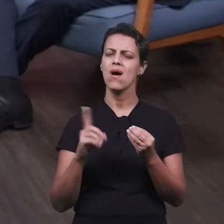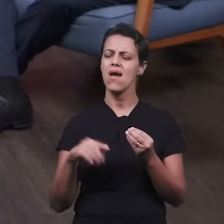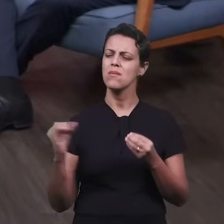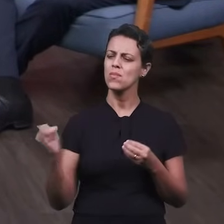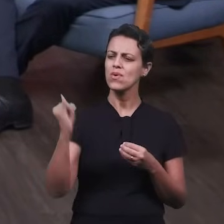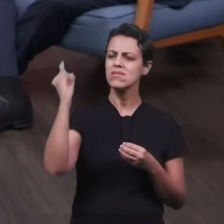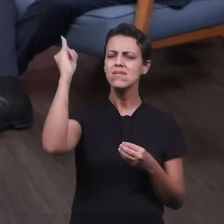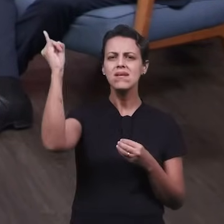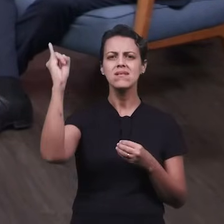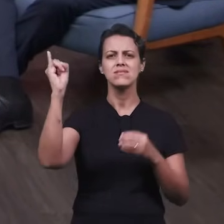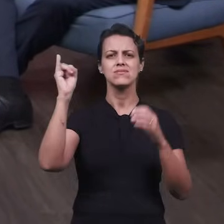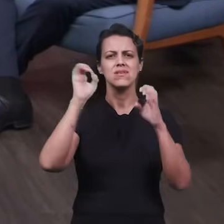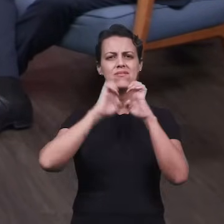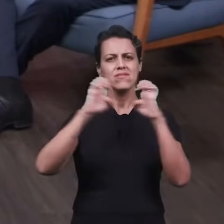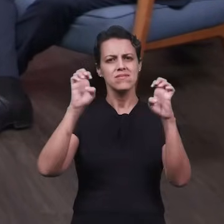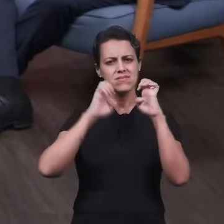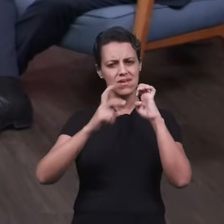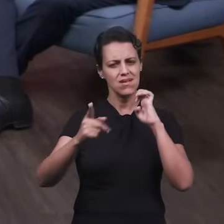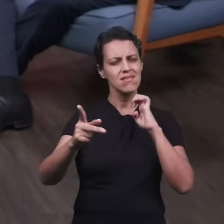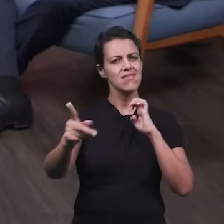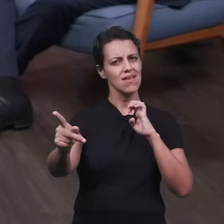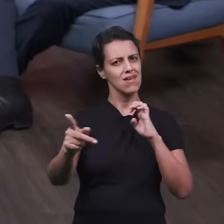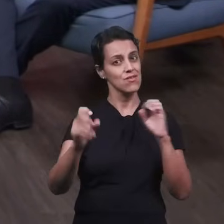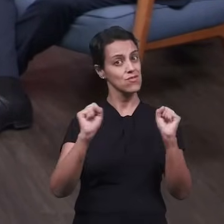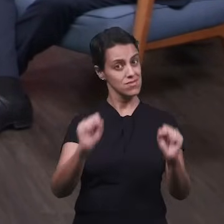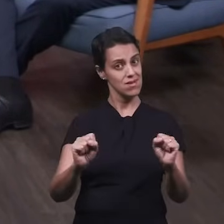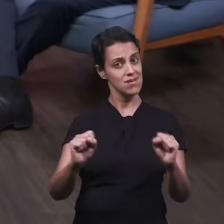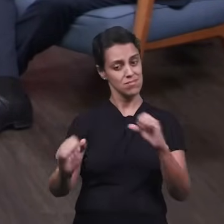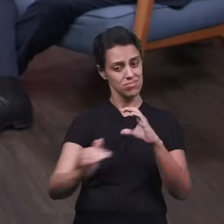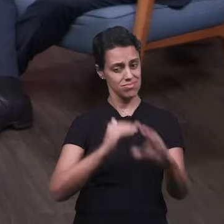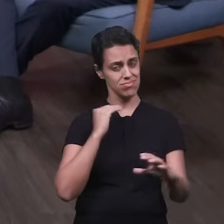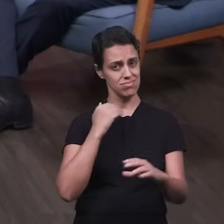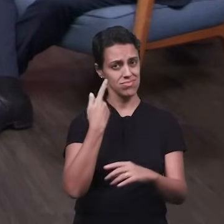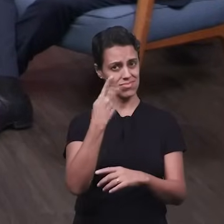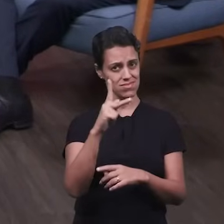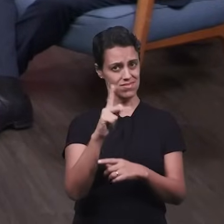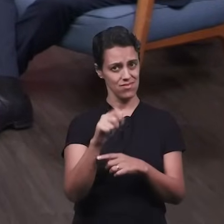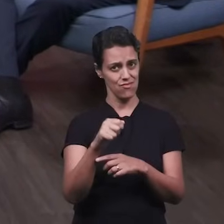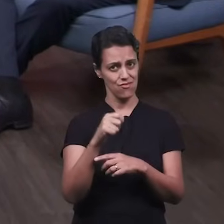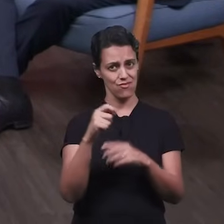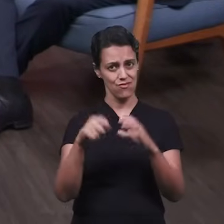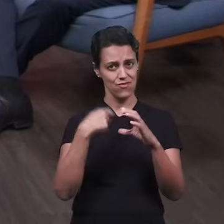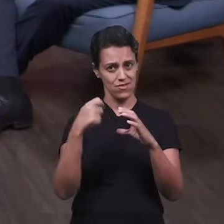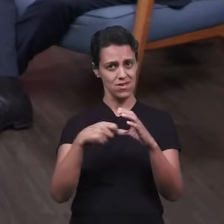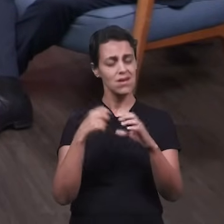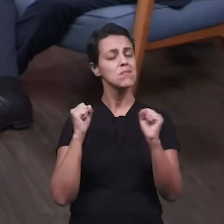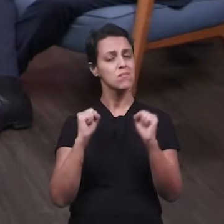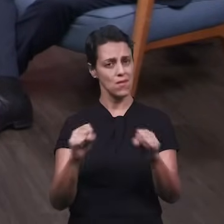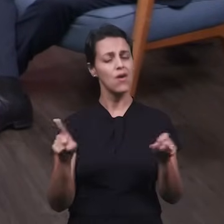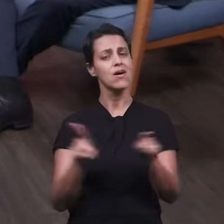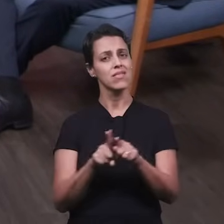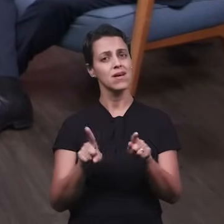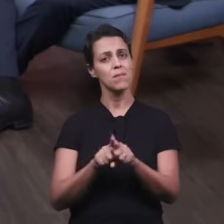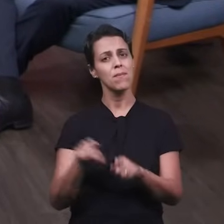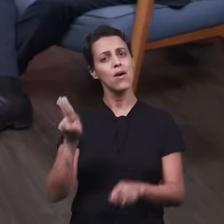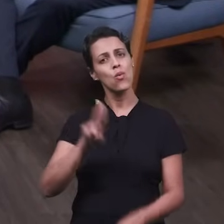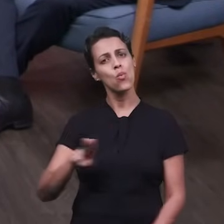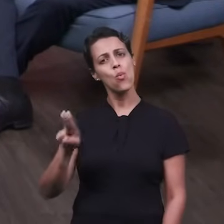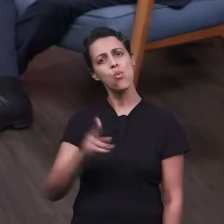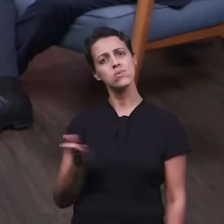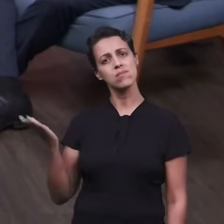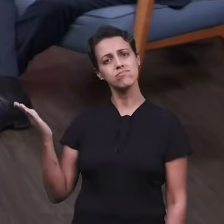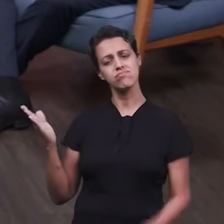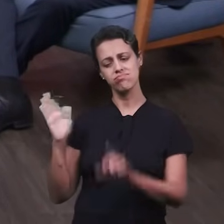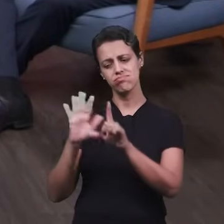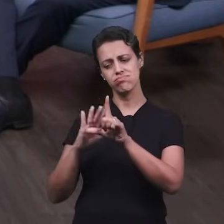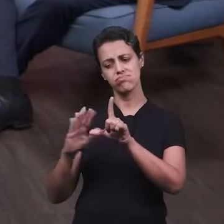Evangelho Eterno na sua vida. Se você quiser também mandar o seu vídeo, participar, é só utilizar esse QR Code que está aparecendo ao lado da tela. Você também pode gravar um